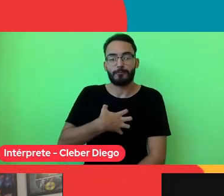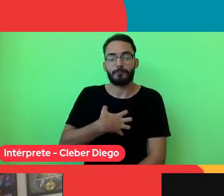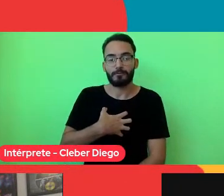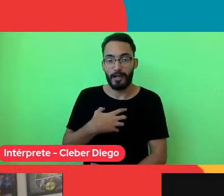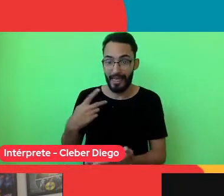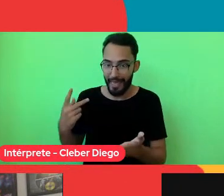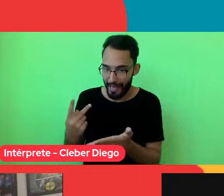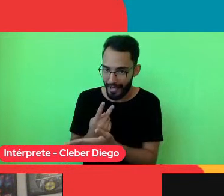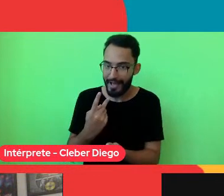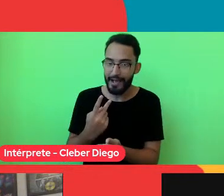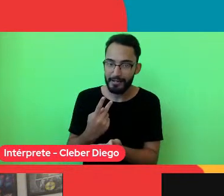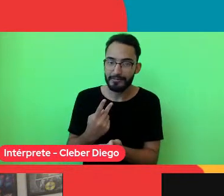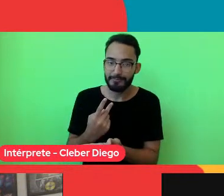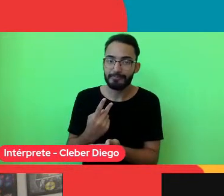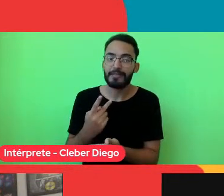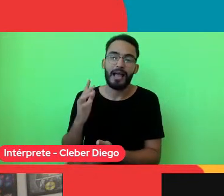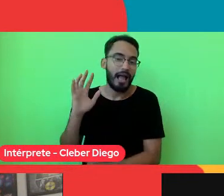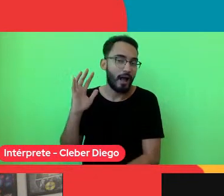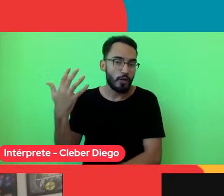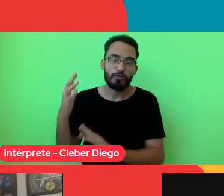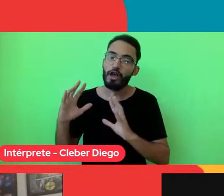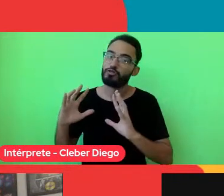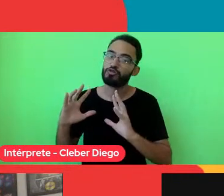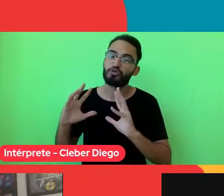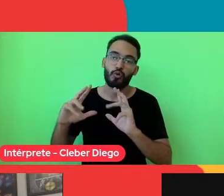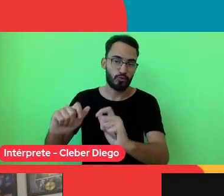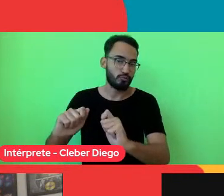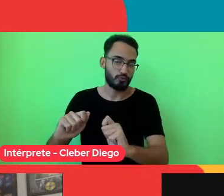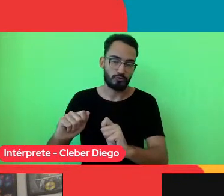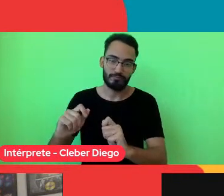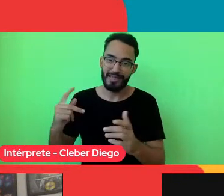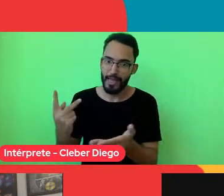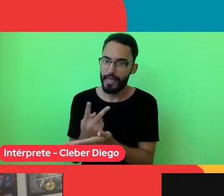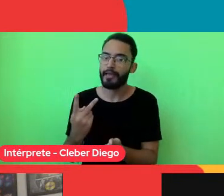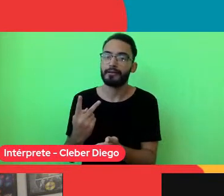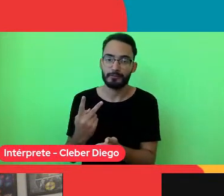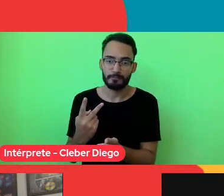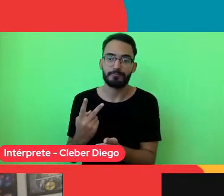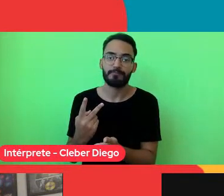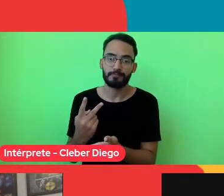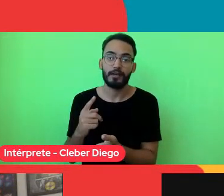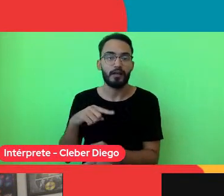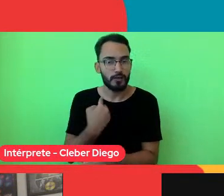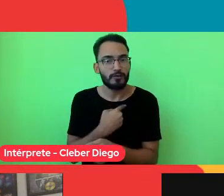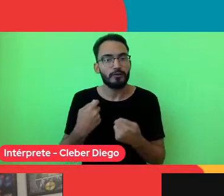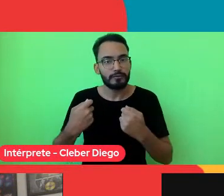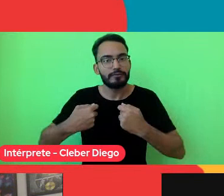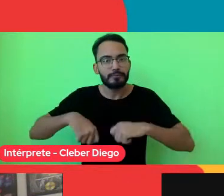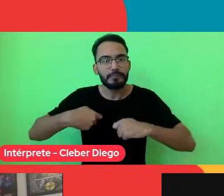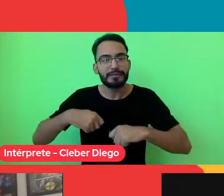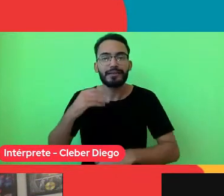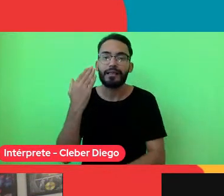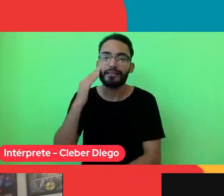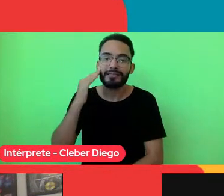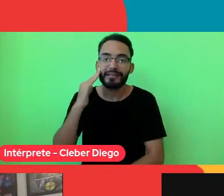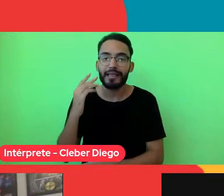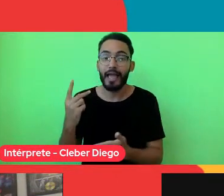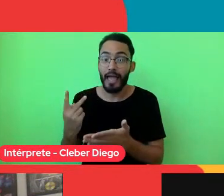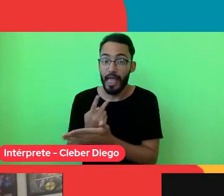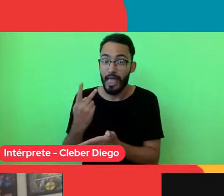errar é uma coisa que acontece com todo mundo, né? Que é o outro ponto. E a gente precisa entender os